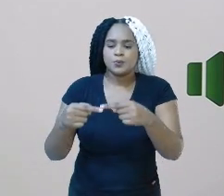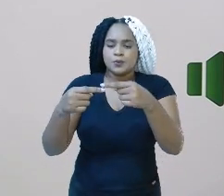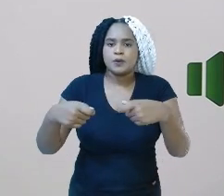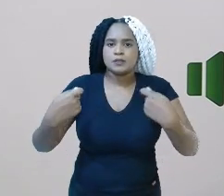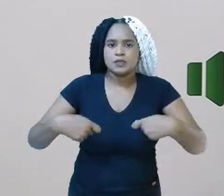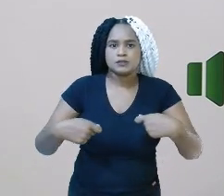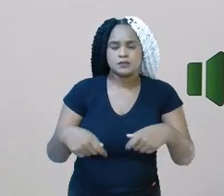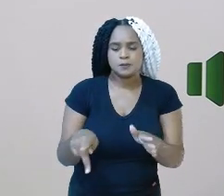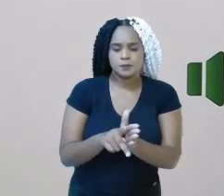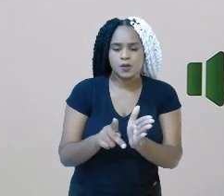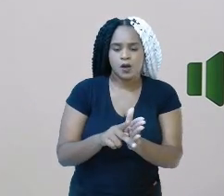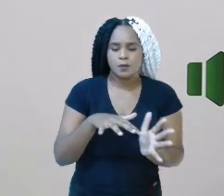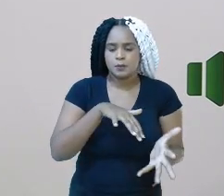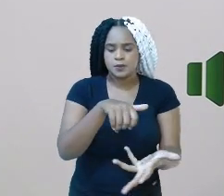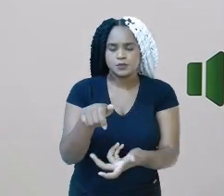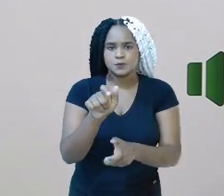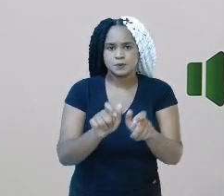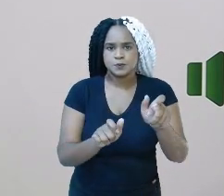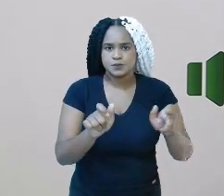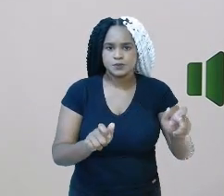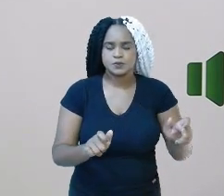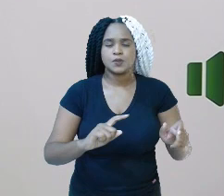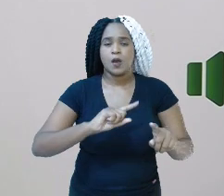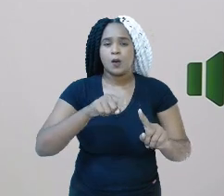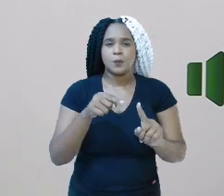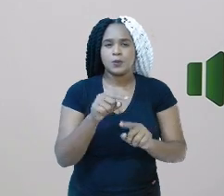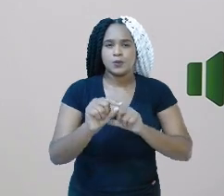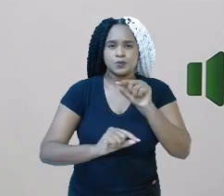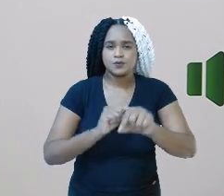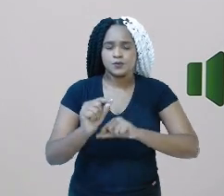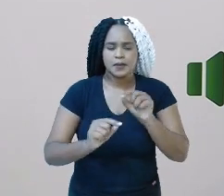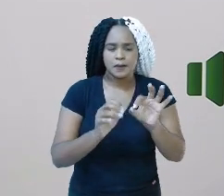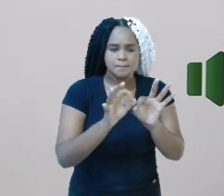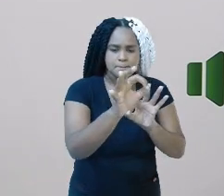que precisava realizar medições rudimentares para as